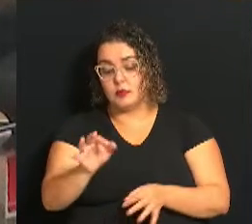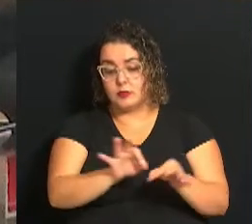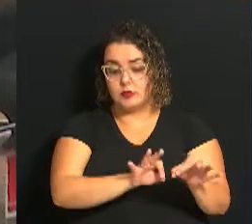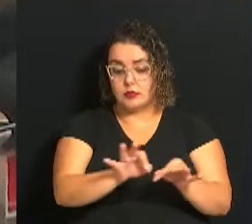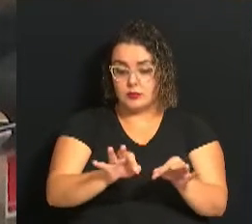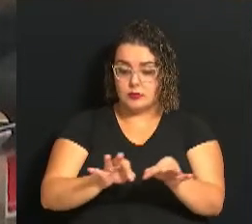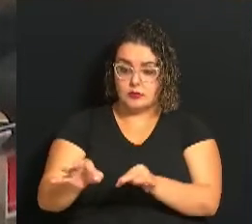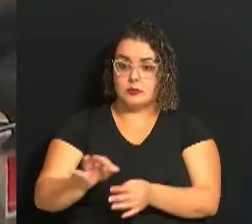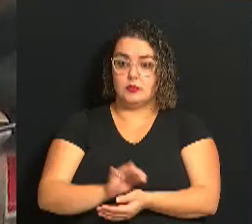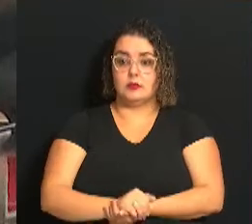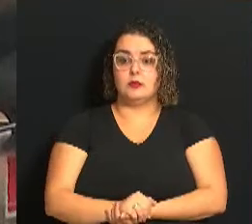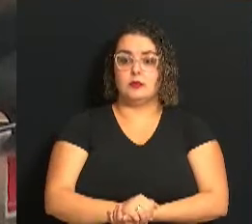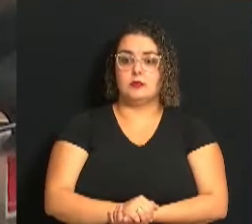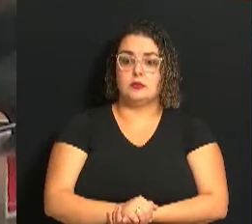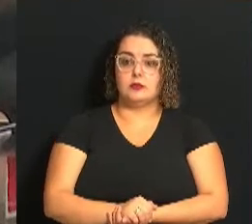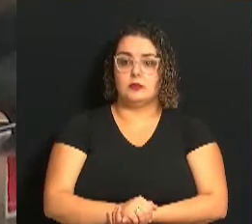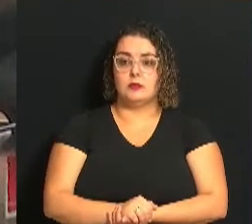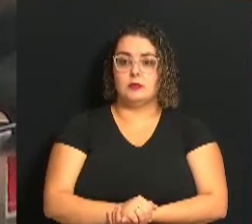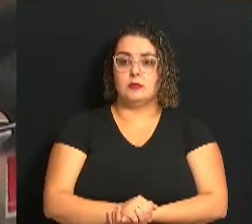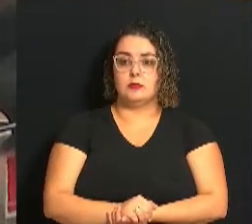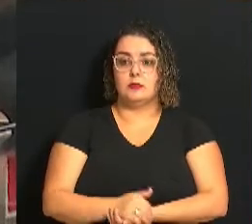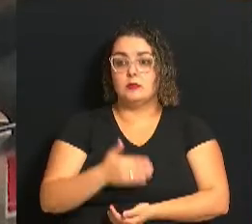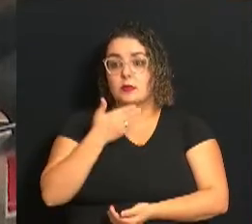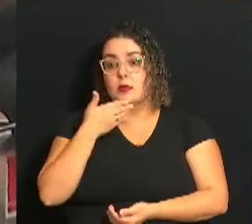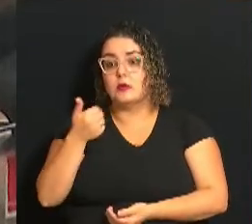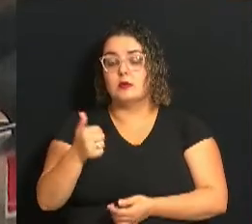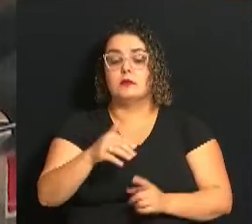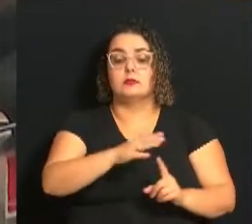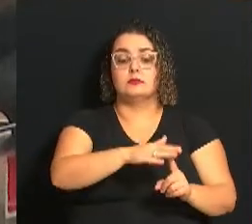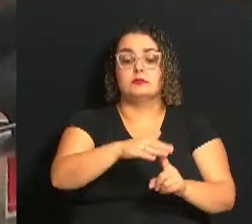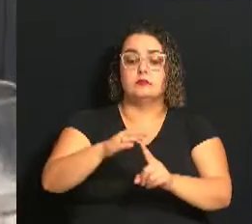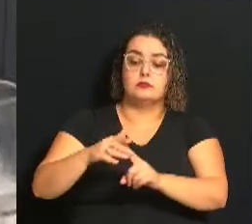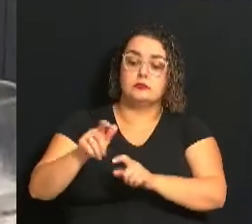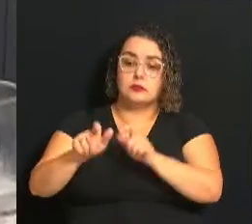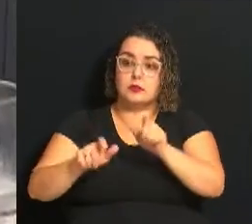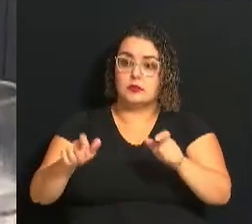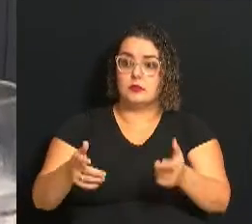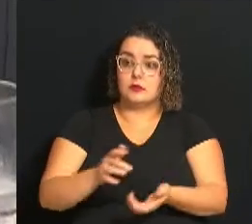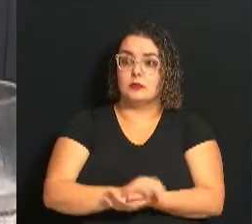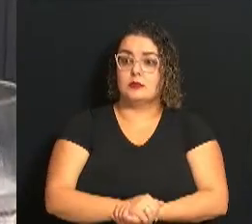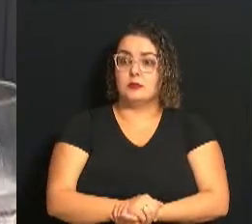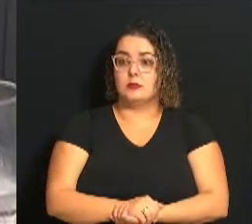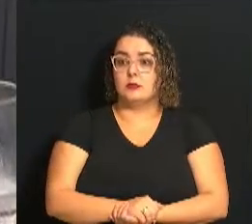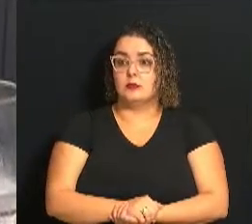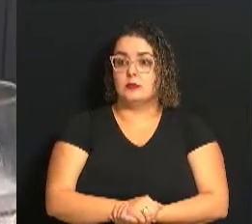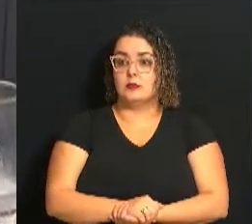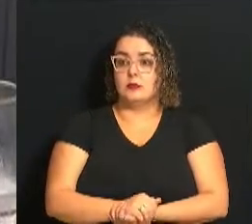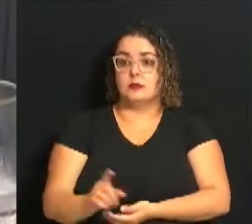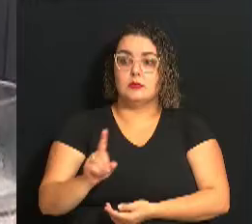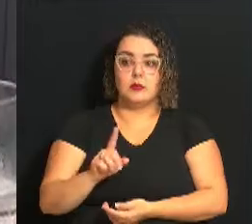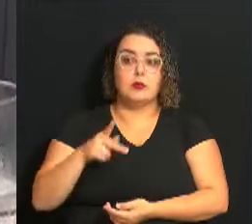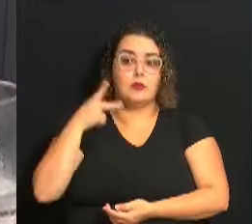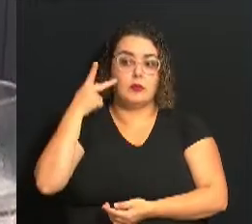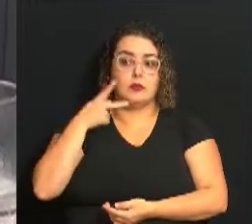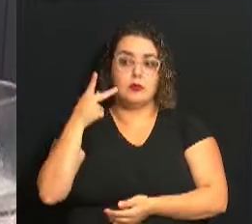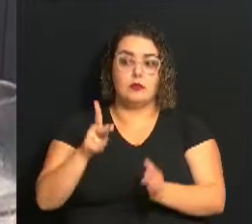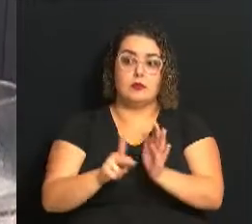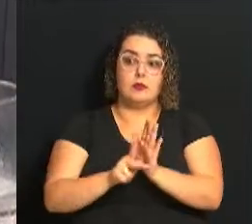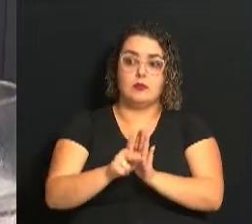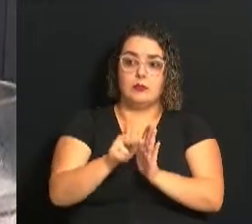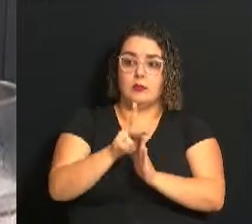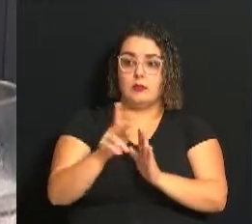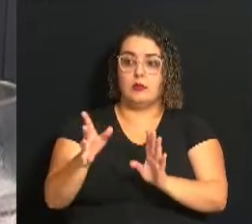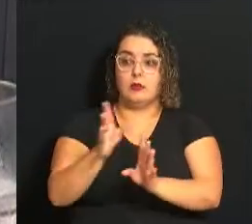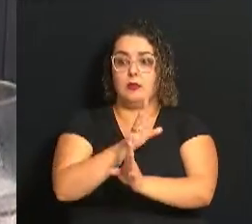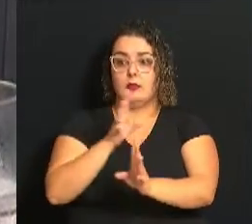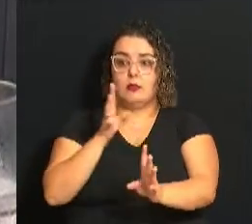se tornar algo melhor para o meio ambiente, para a população. Então, não se trata de politizar um projeto em relação à fila de projeto,